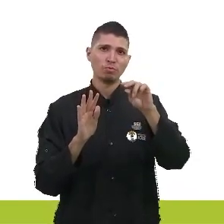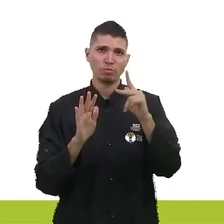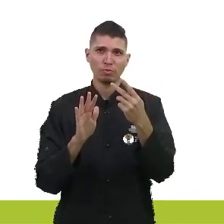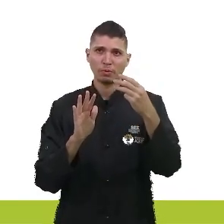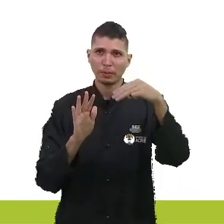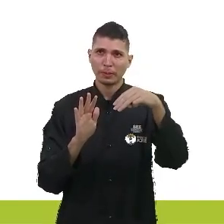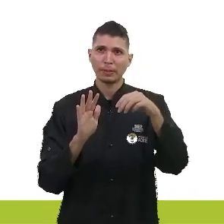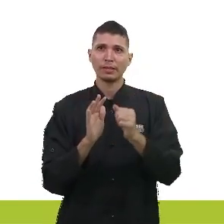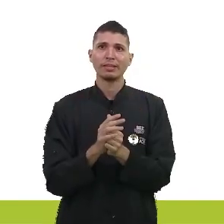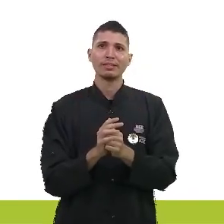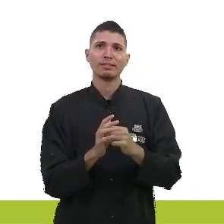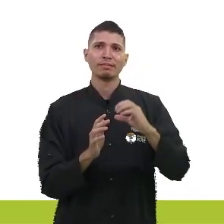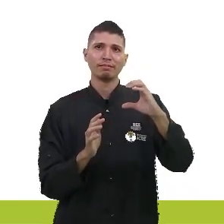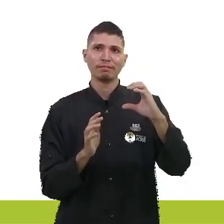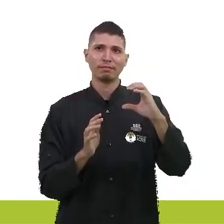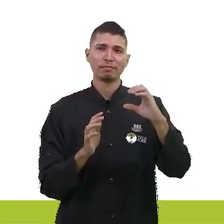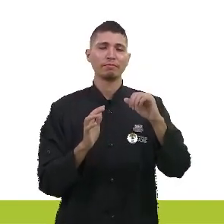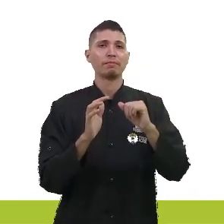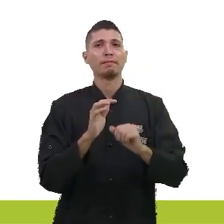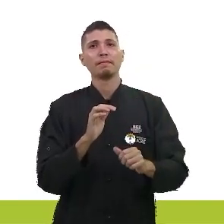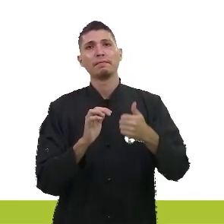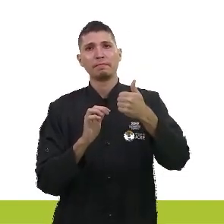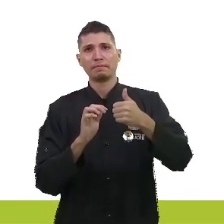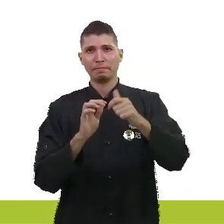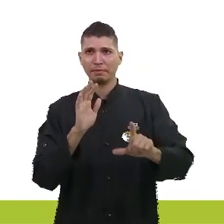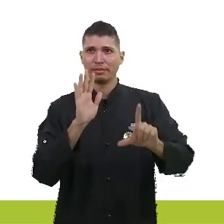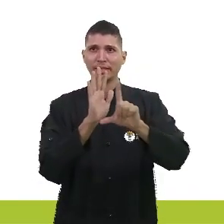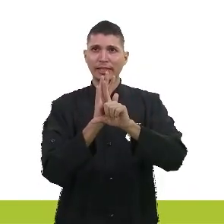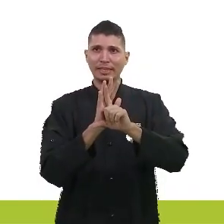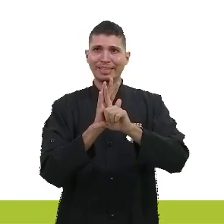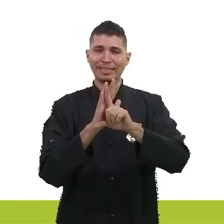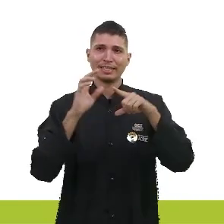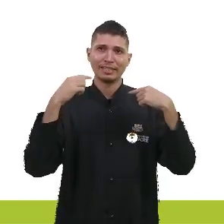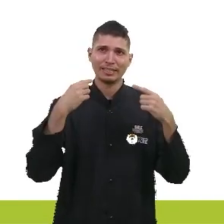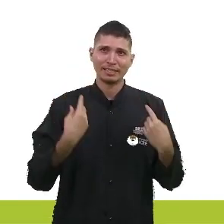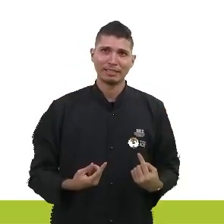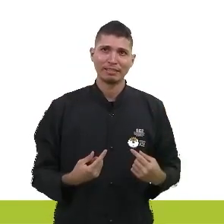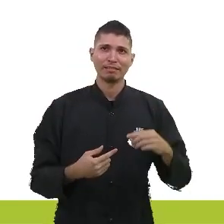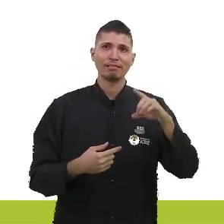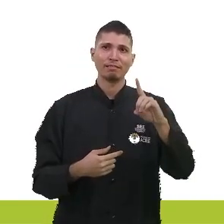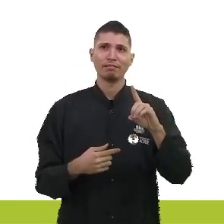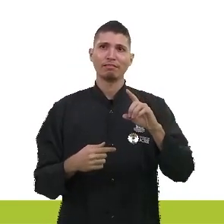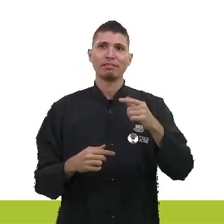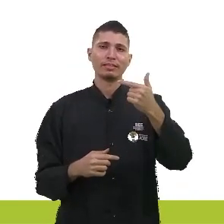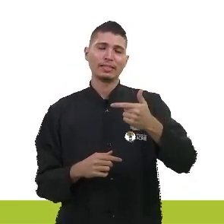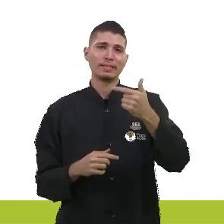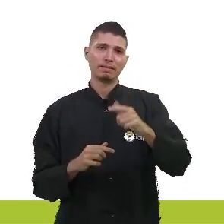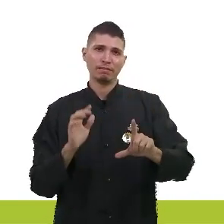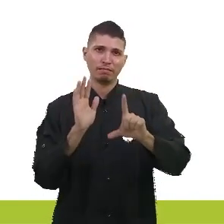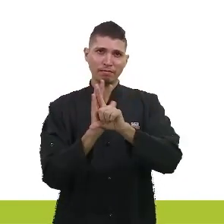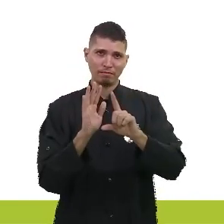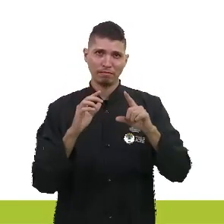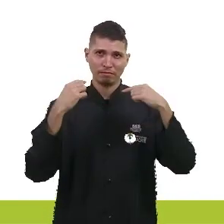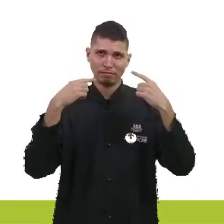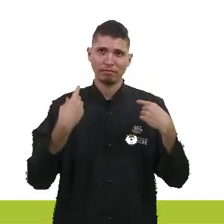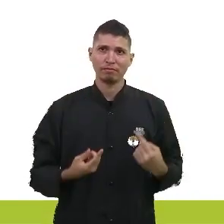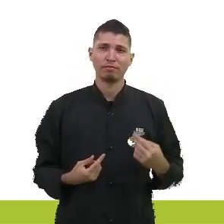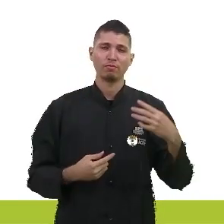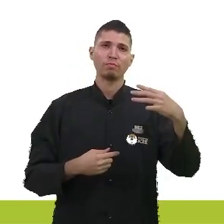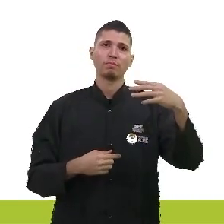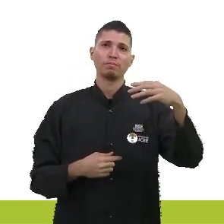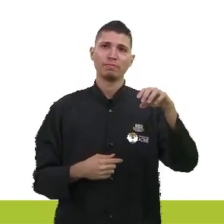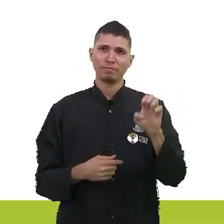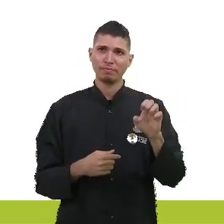Newton. Olha só, nós temos aqui um artigo, né, da CTB e ele diz que a questão do